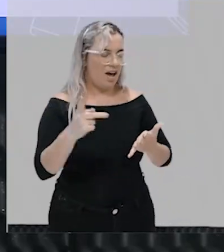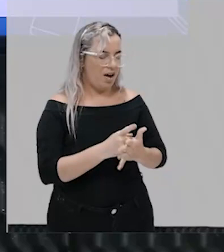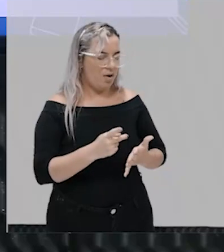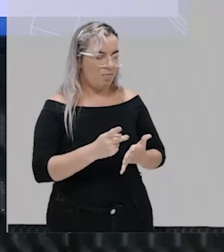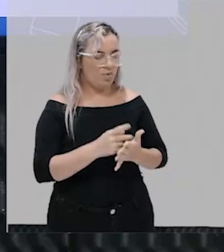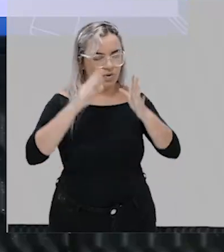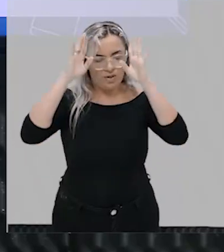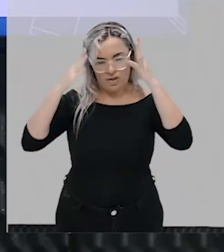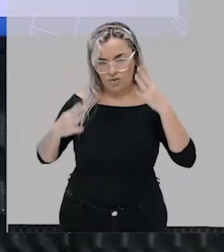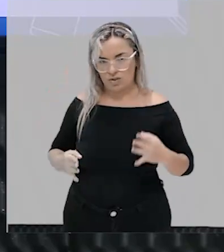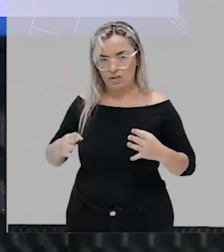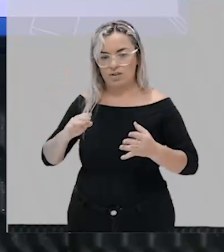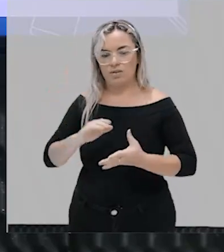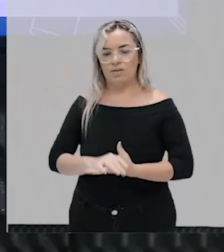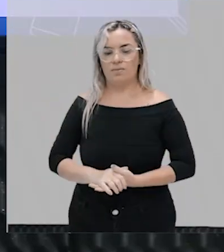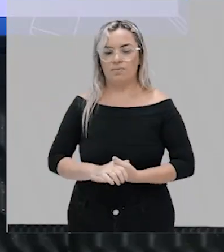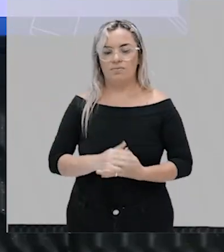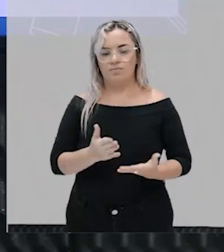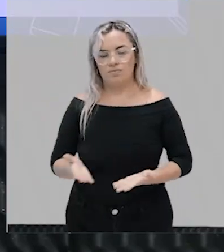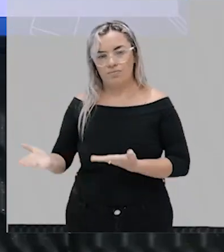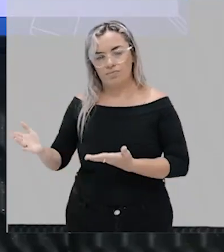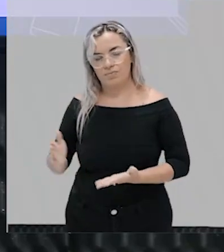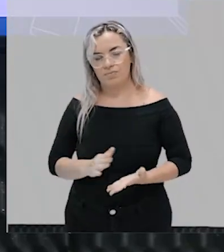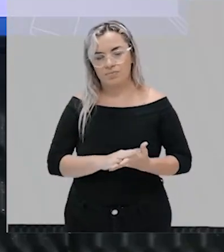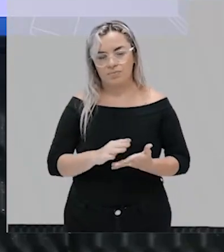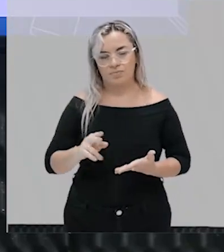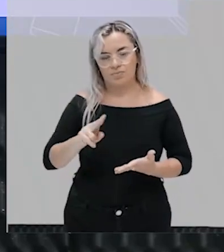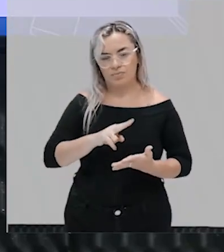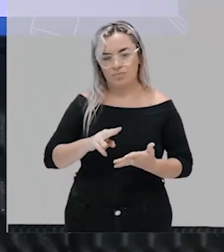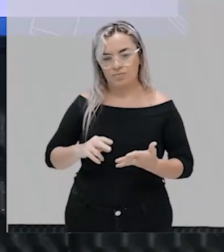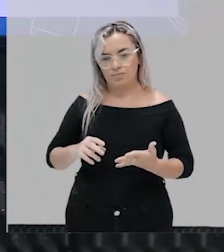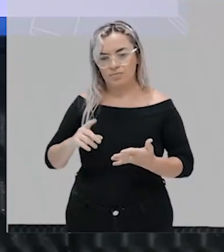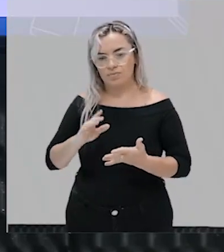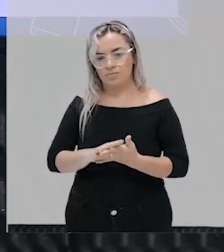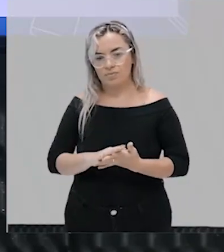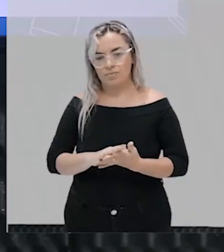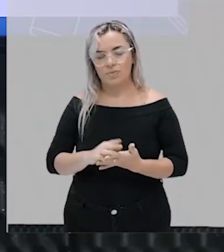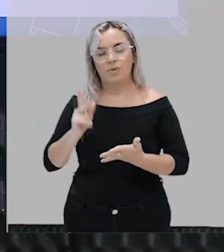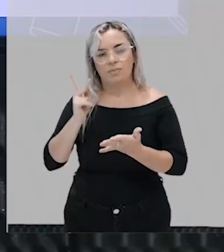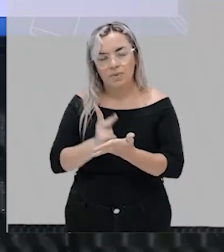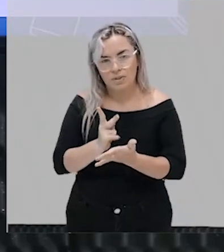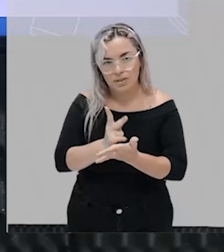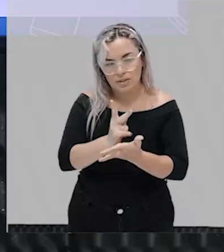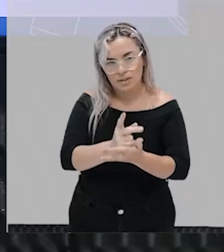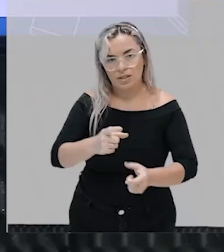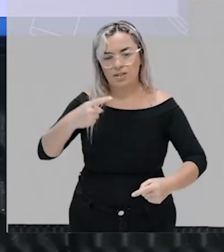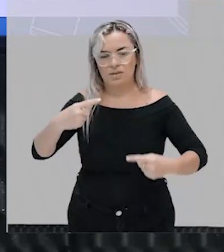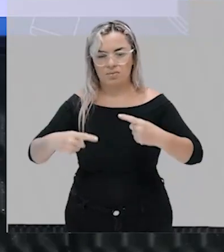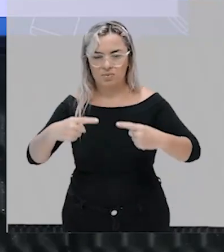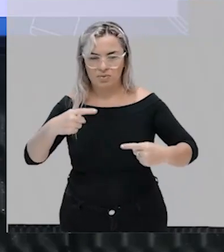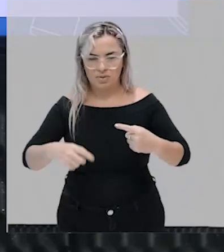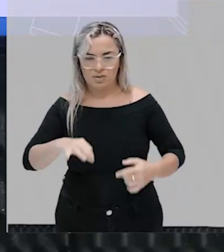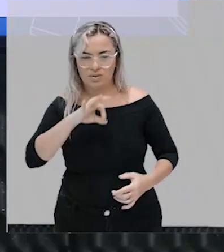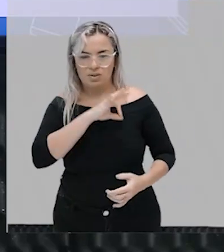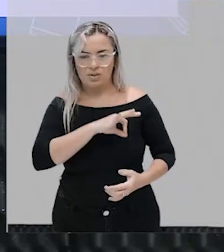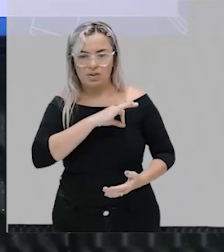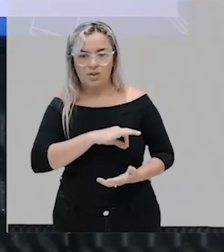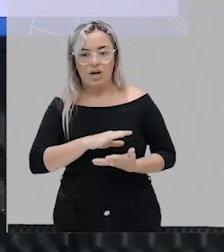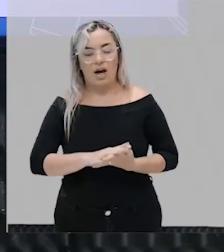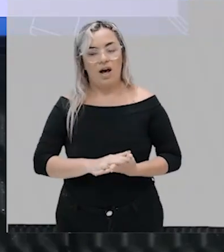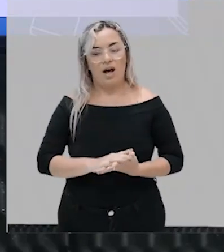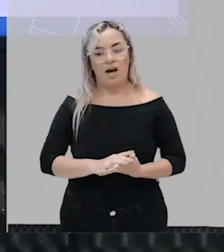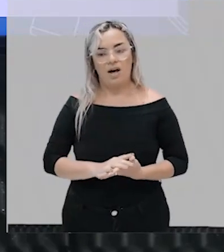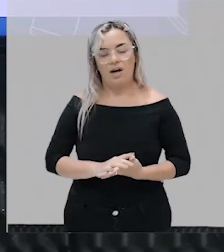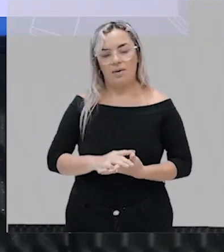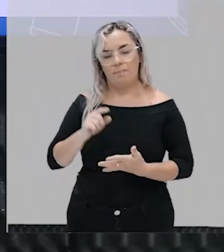ó. Manter essa política salarial e se o empresariado não, aí